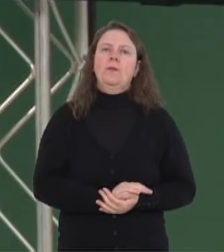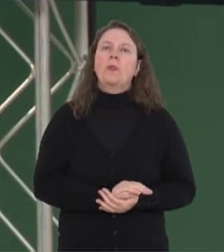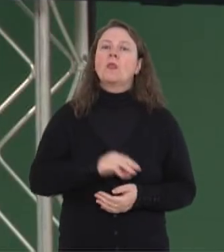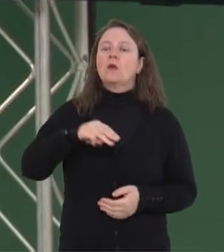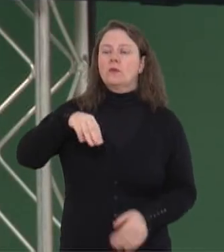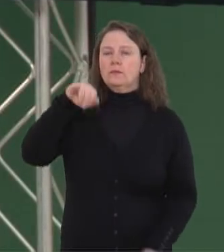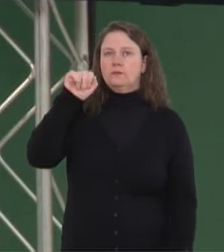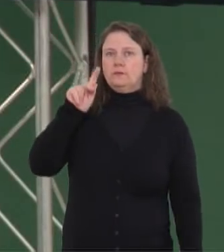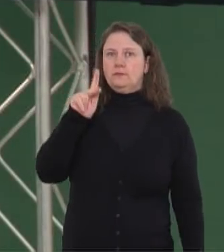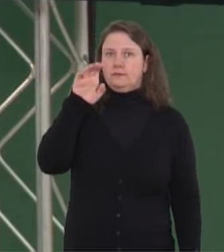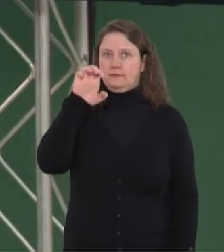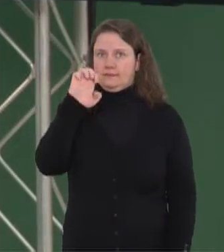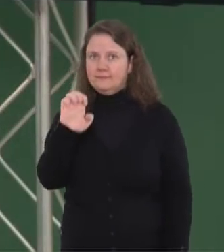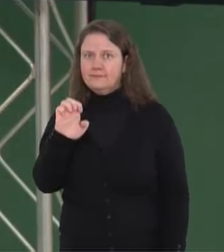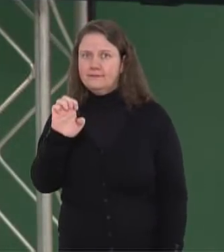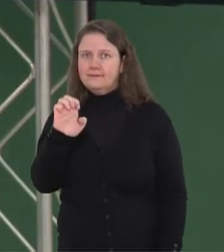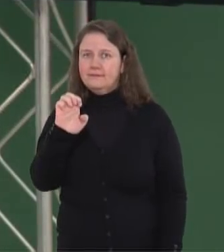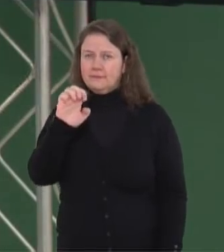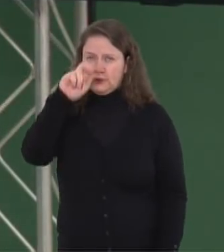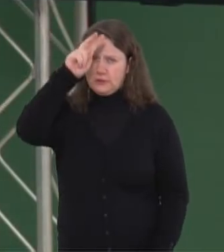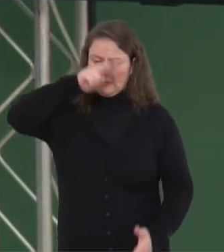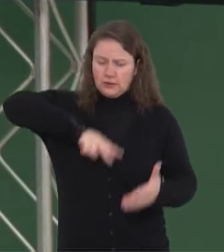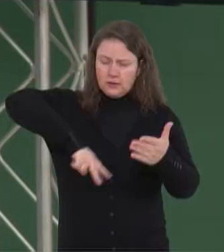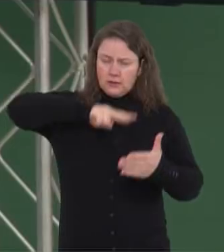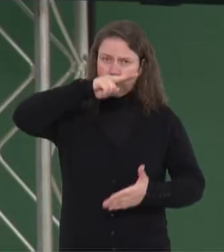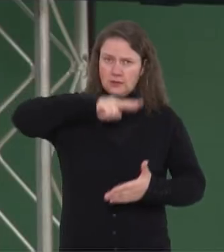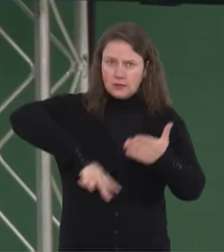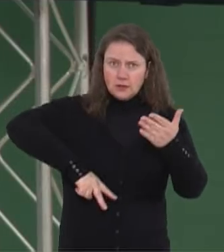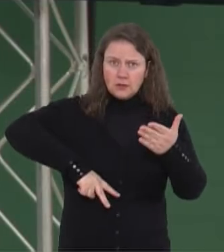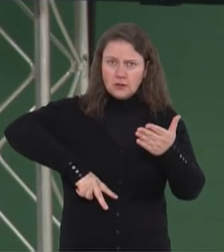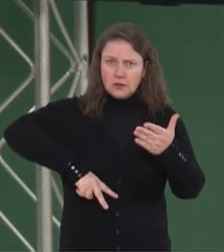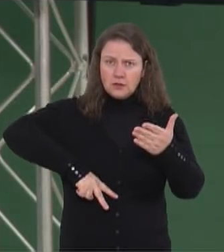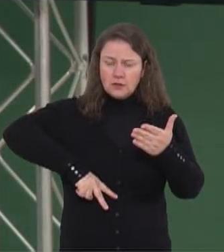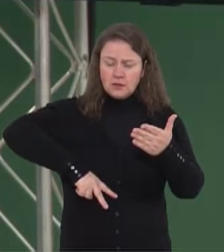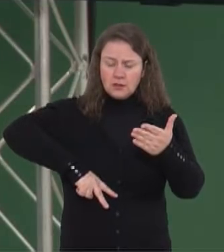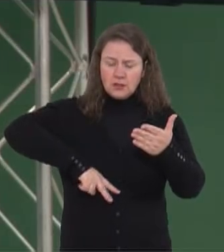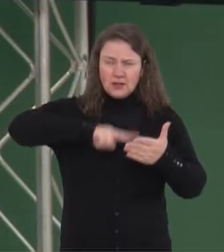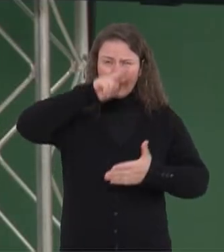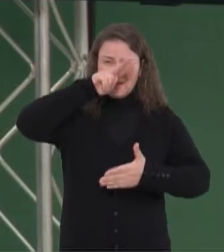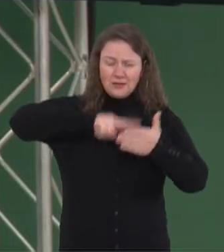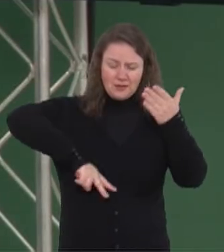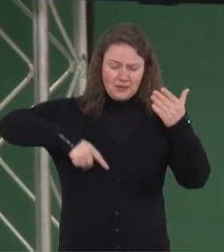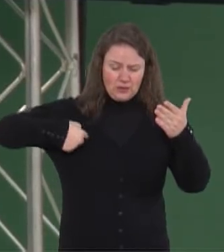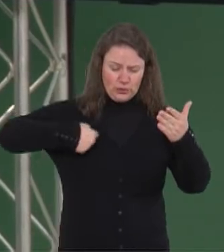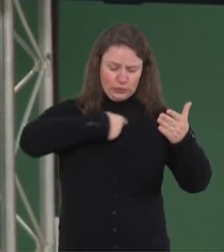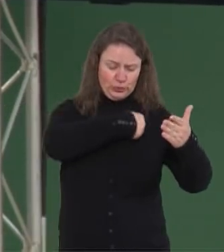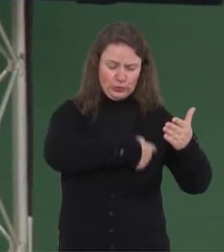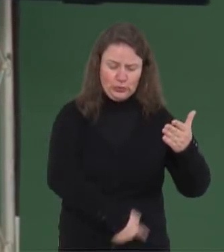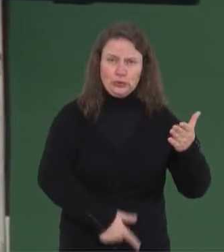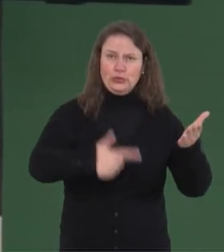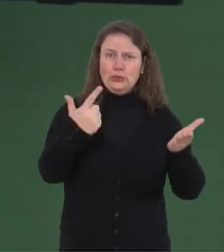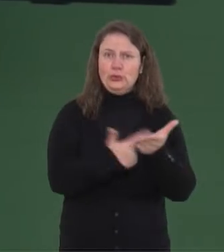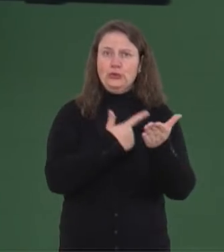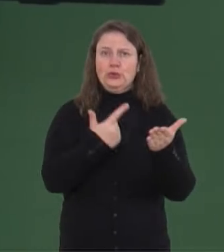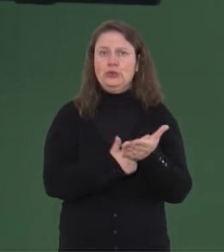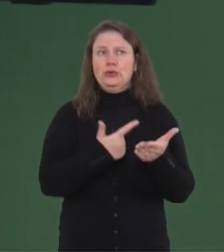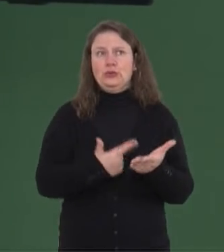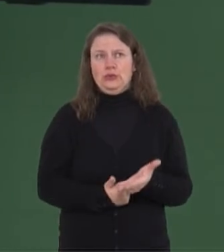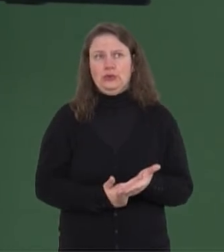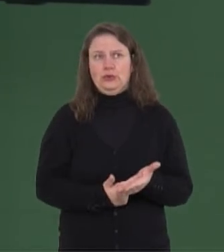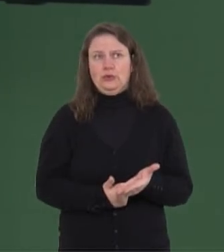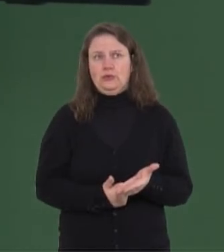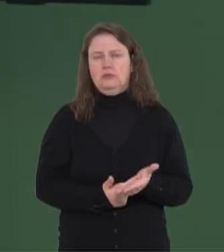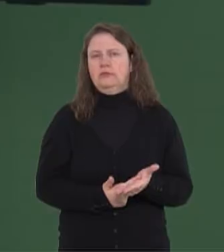Mike reads Chinese books false porque aqui no texto